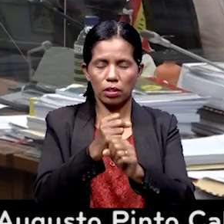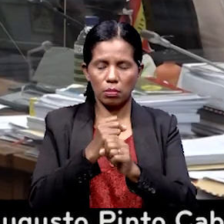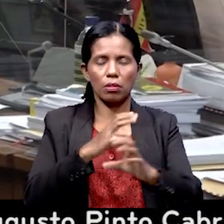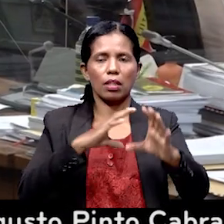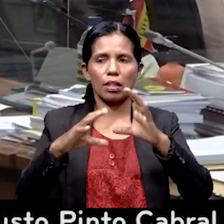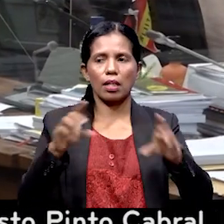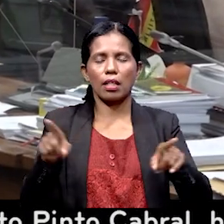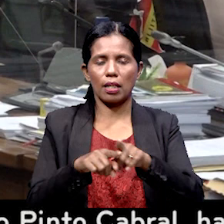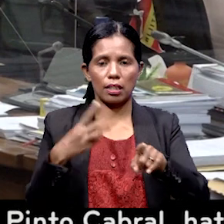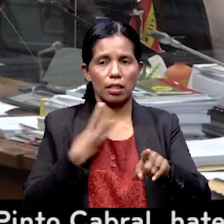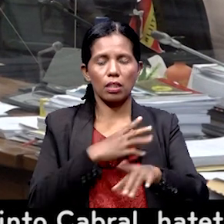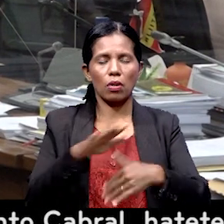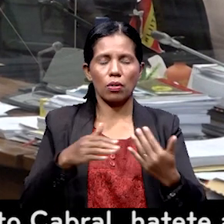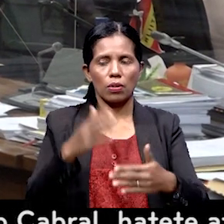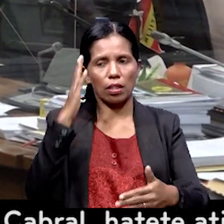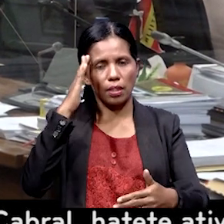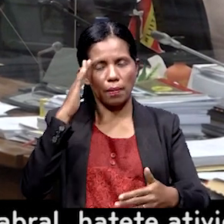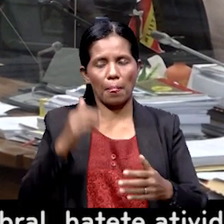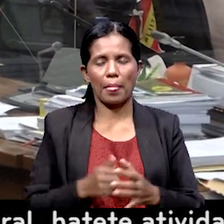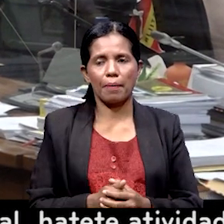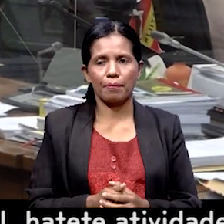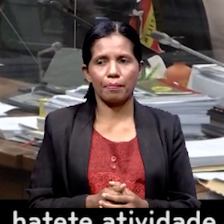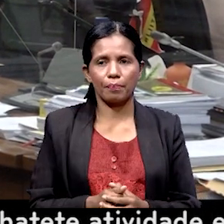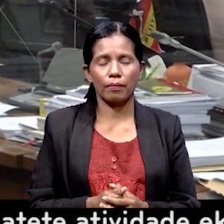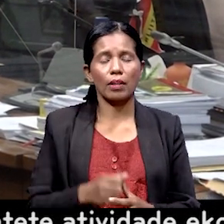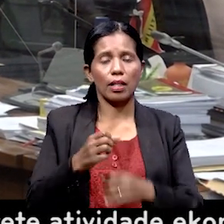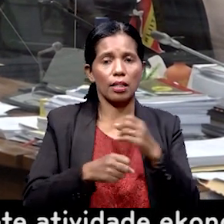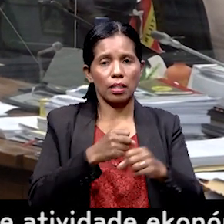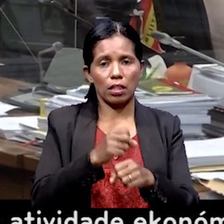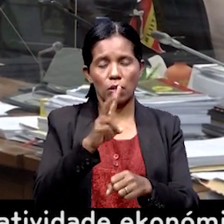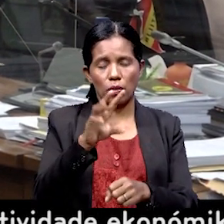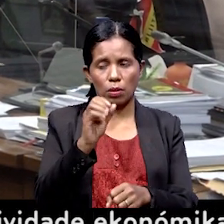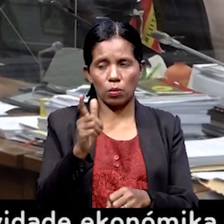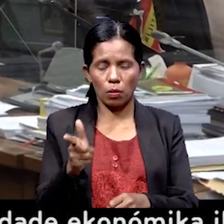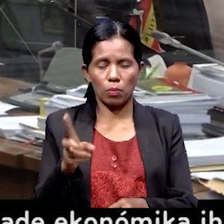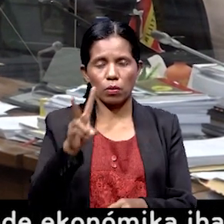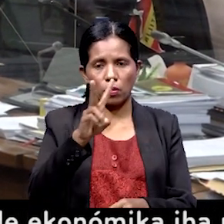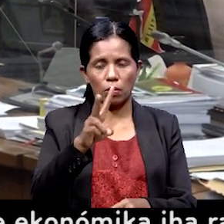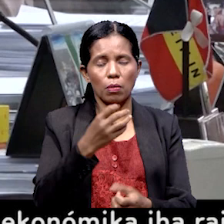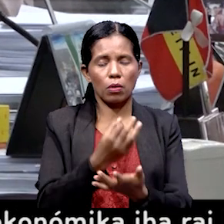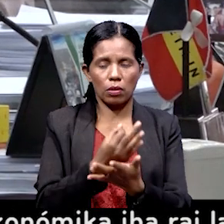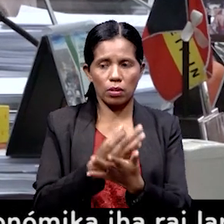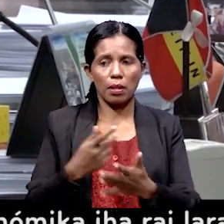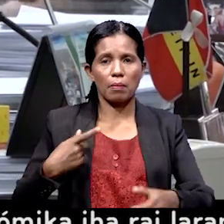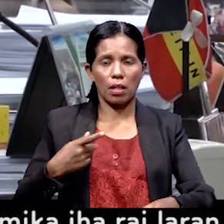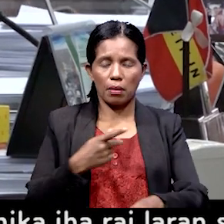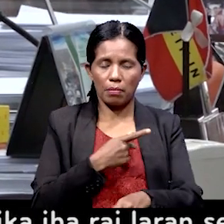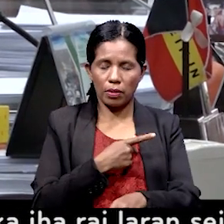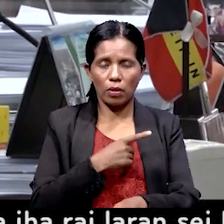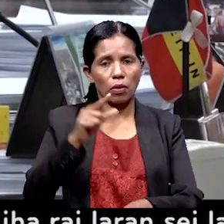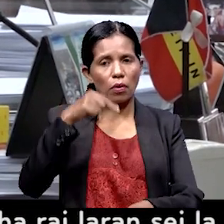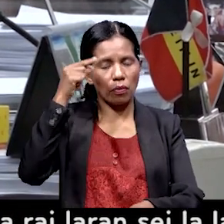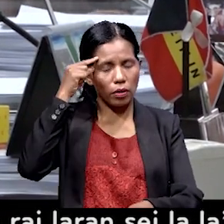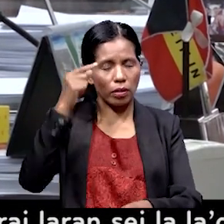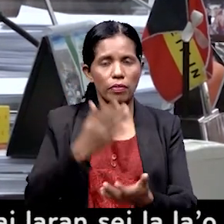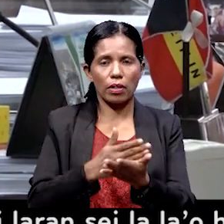tendo. E a envelope fiscal tina rihun rua ronulo resin rua, ba orçamento privativo parlamento nian. Governo